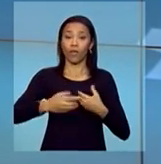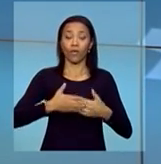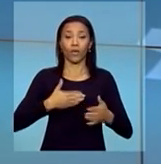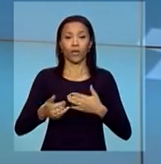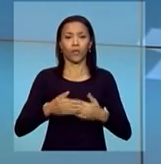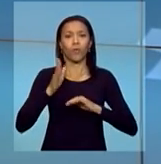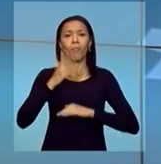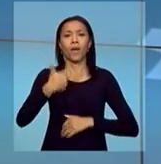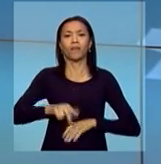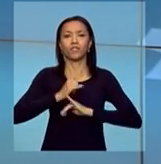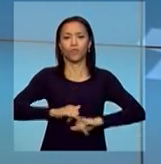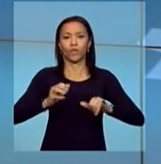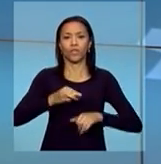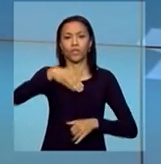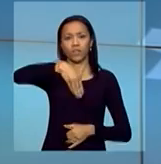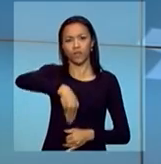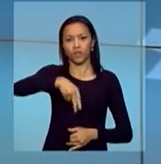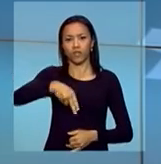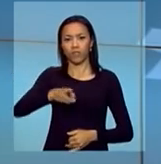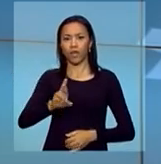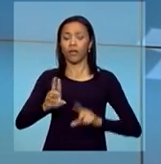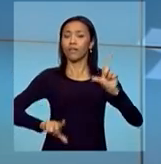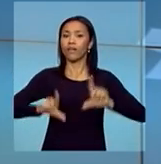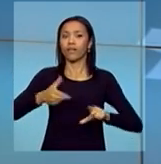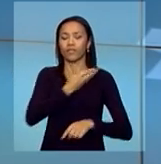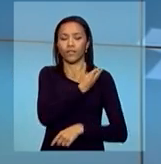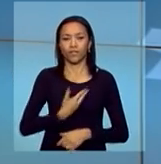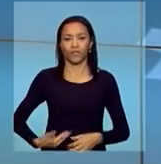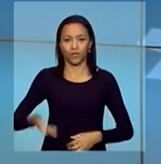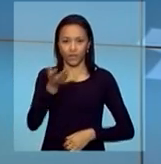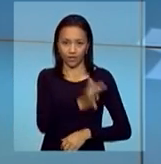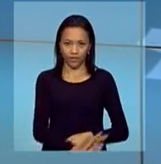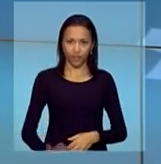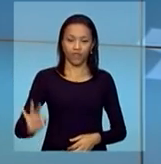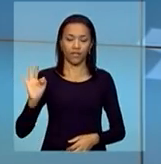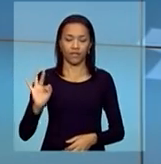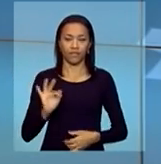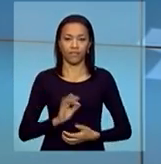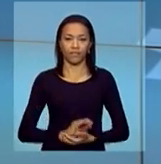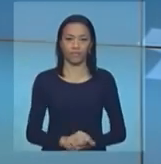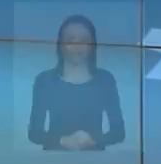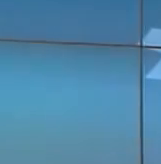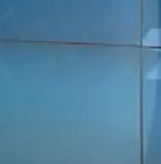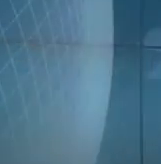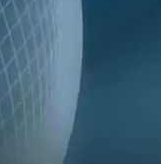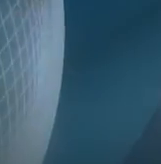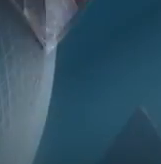momento com outras informações. Continue com a gente aqui na NBR, a TV do Governo Federal.